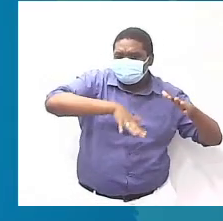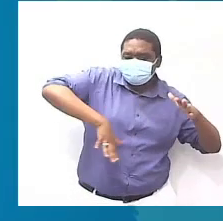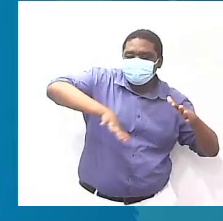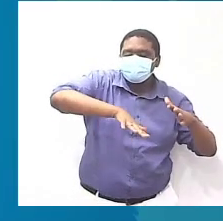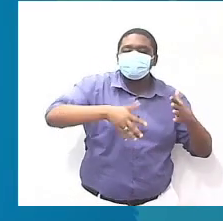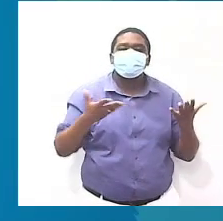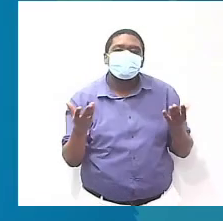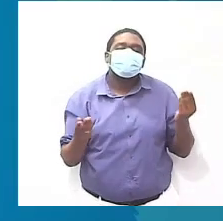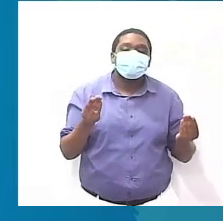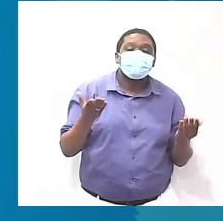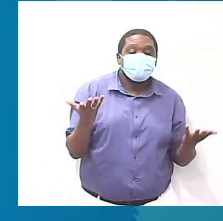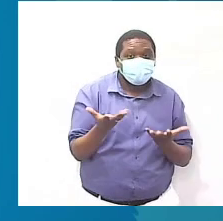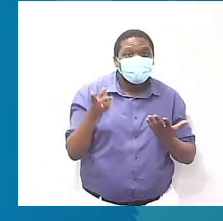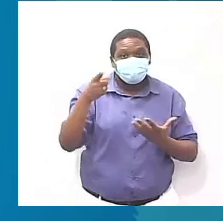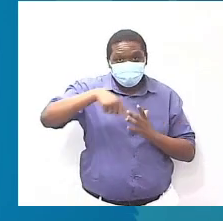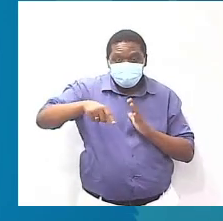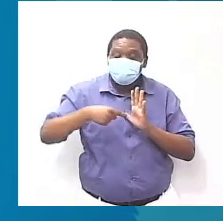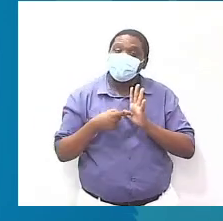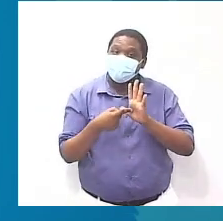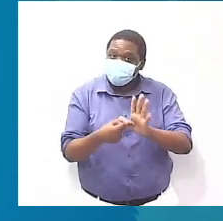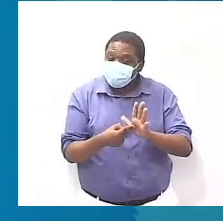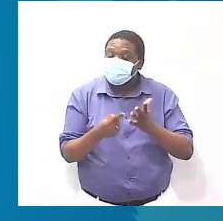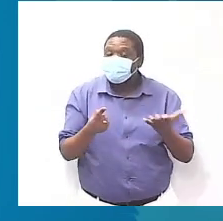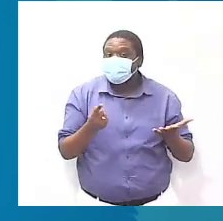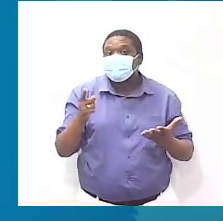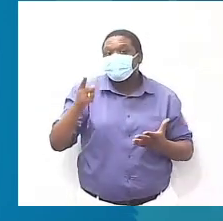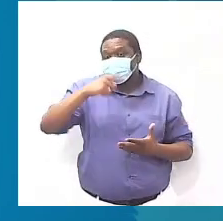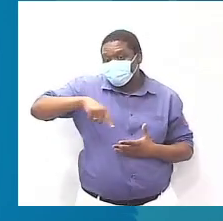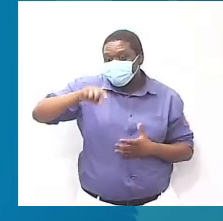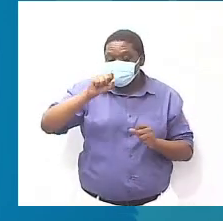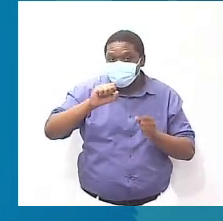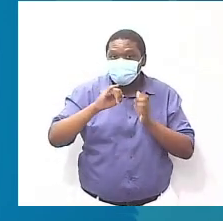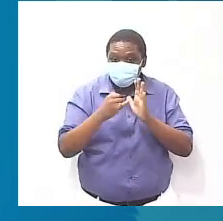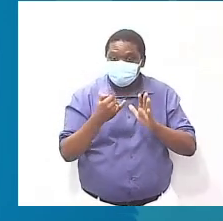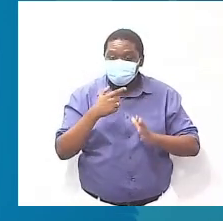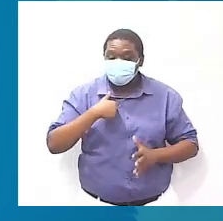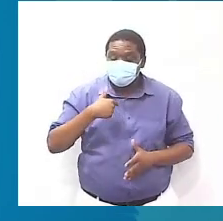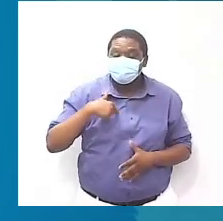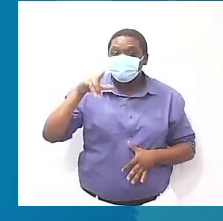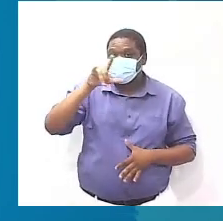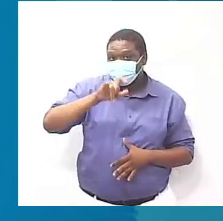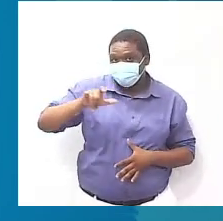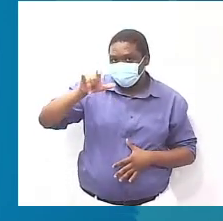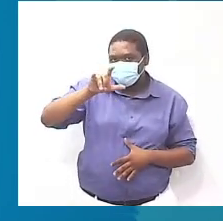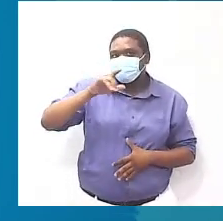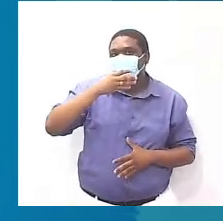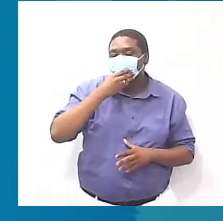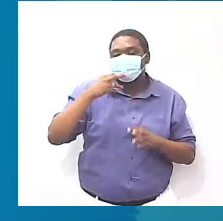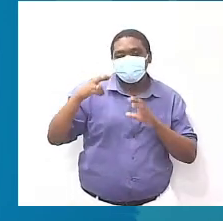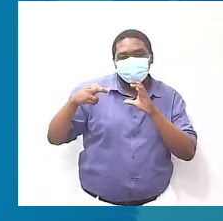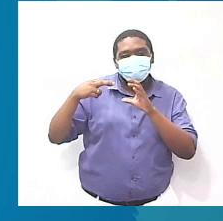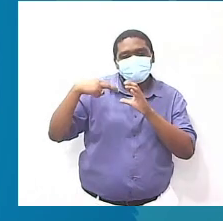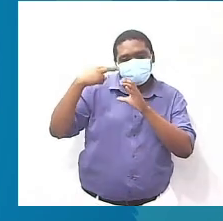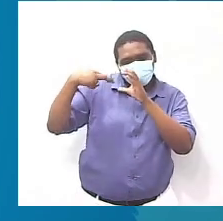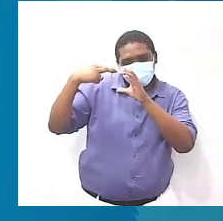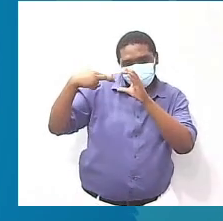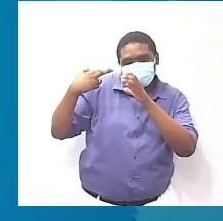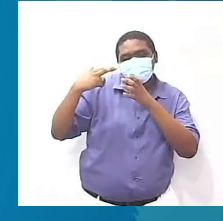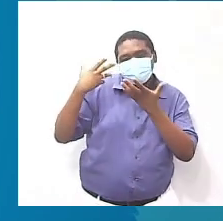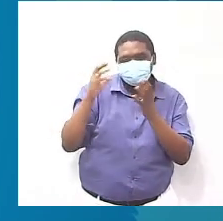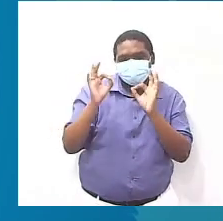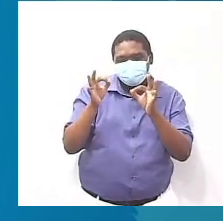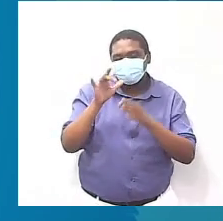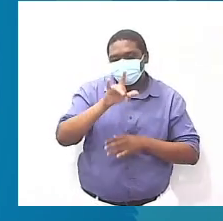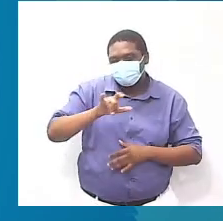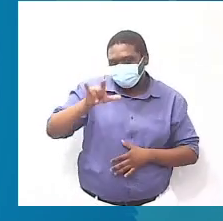já aproveitando para você, dizendo, se inscreve lá no nosso canal, Instagram, Robertão na transmissão, tudo junto, sem acento, tá